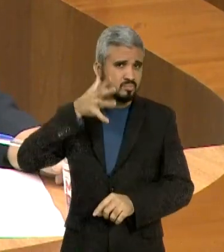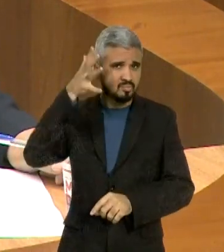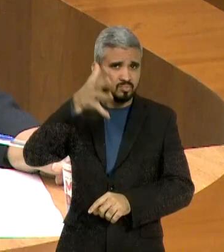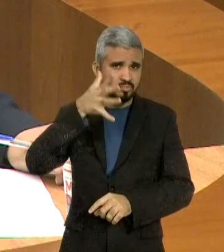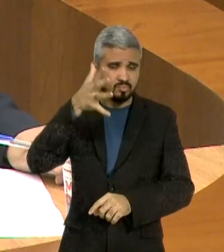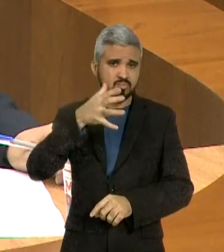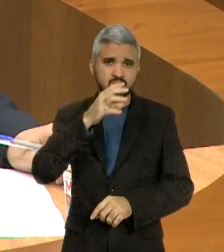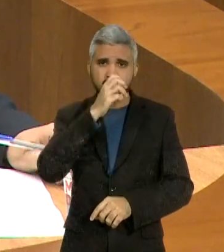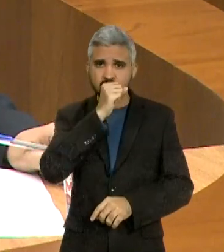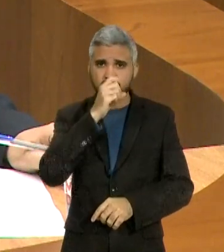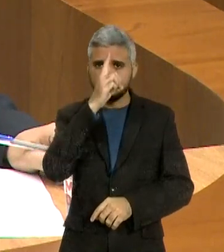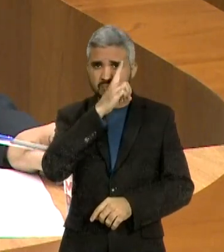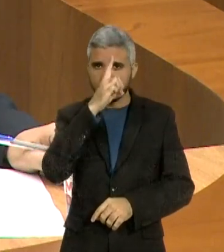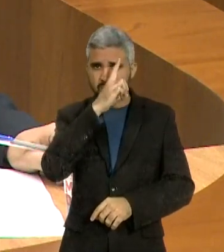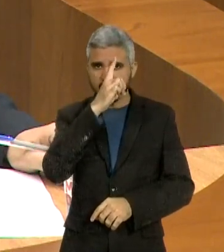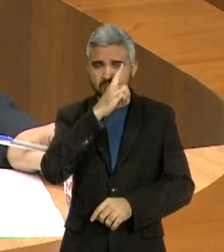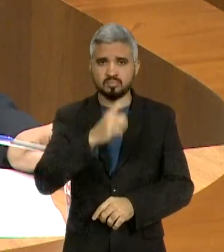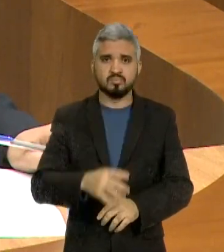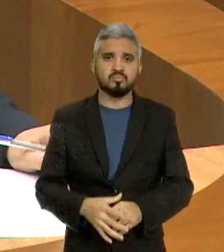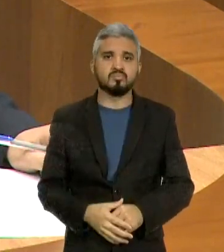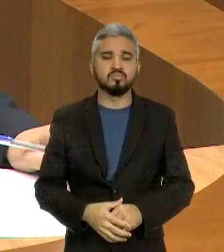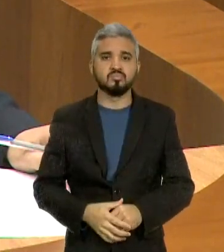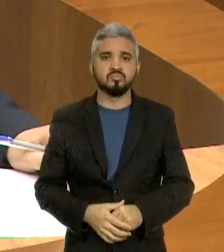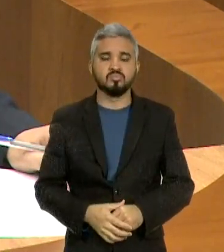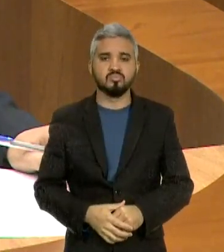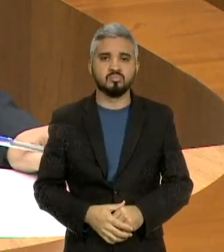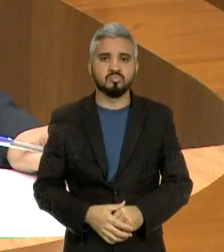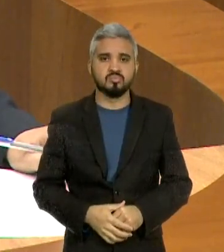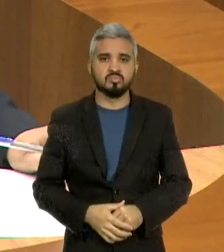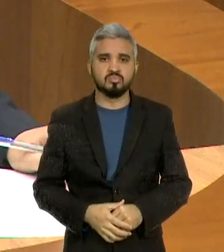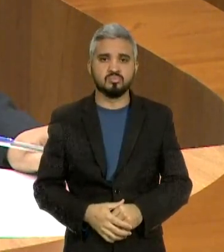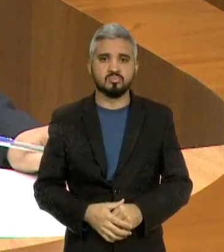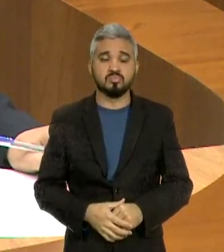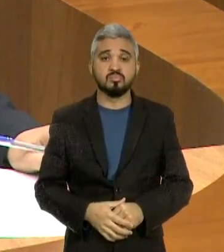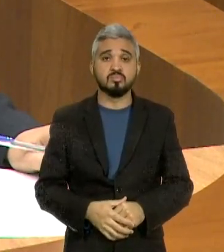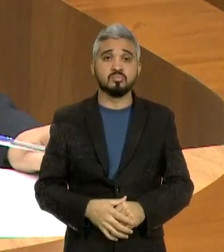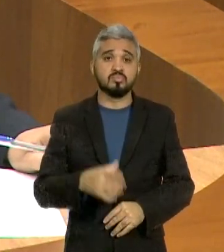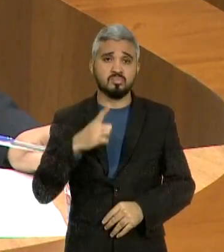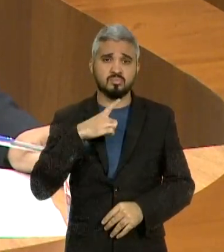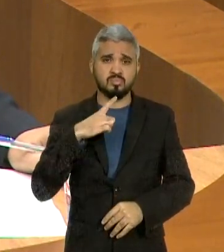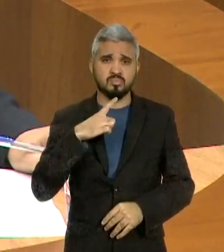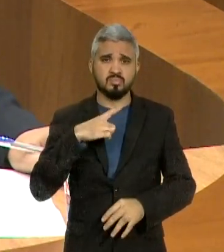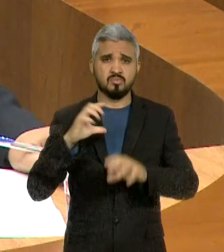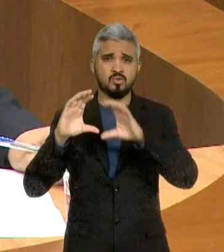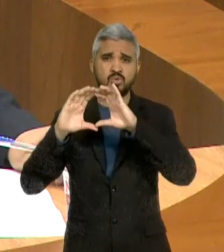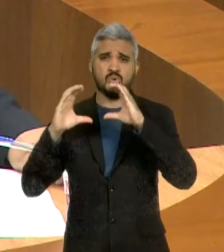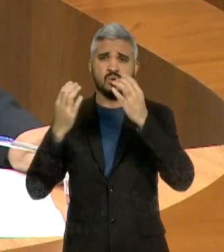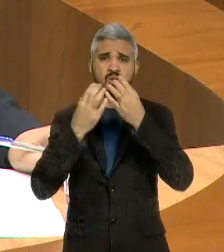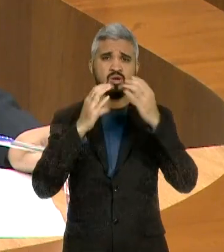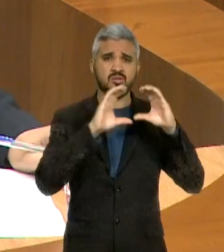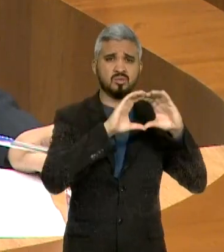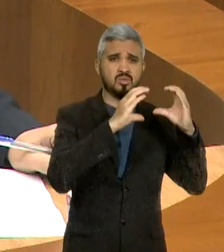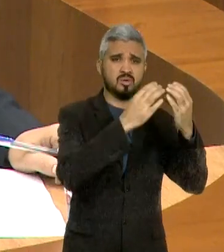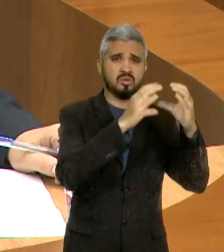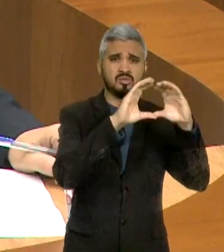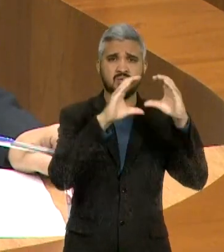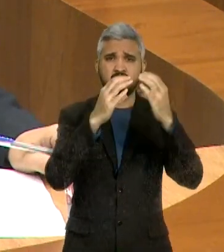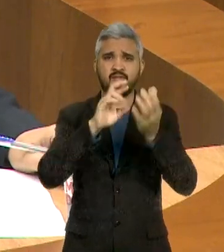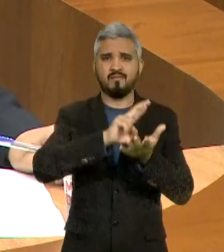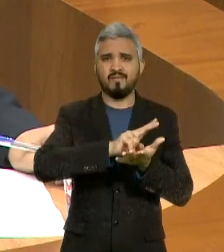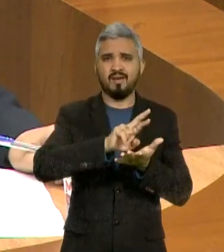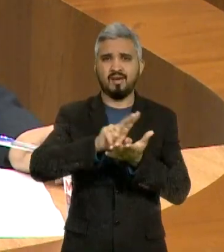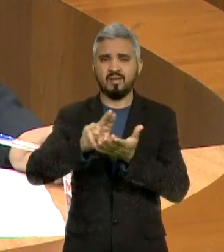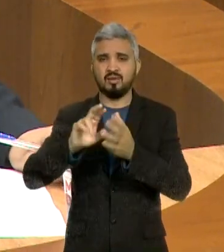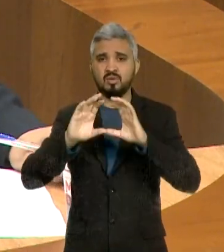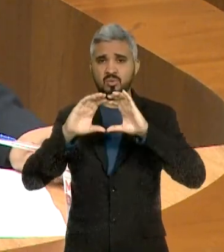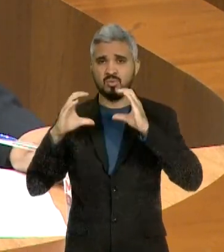semana. Esses dias, pela graça de Deus, nós estivemos em diversos congressos, congresso de jovens da Assembleia